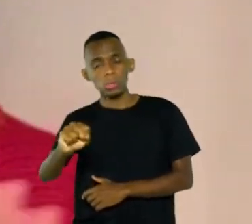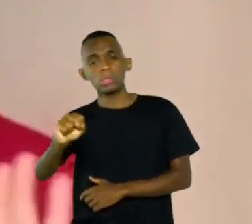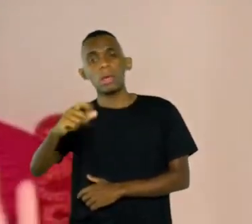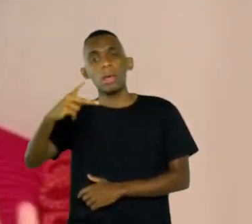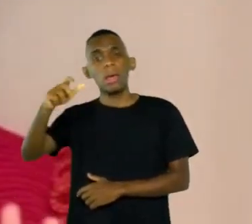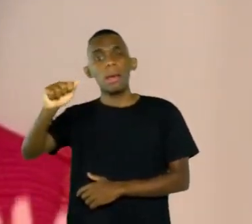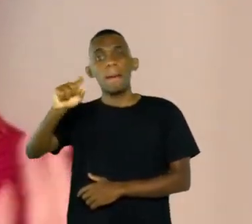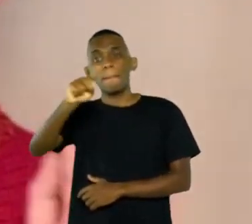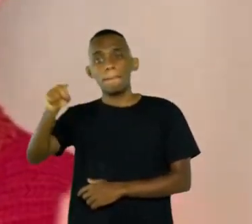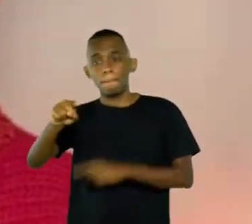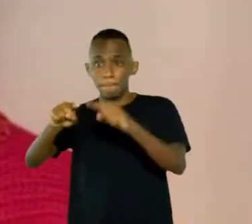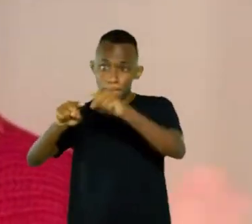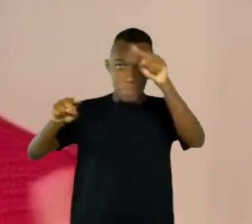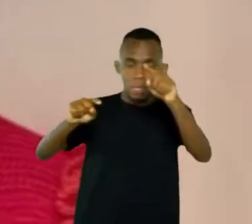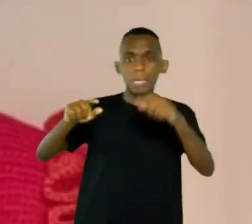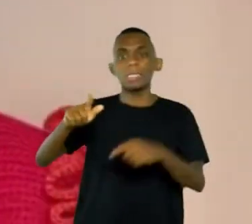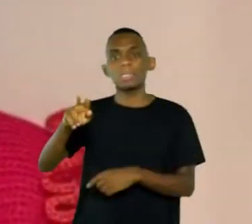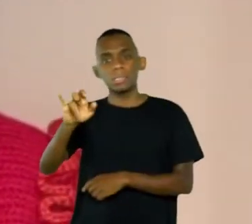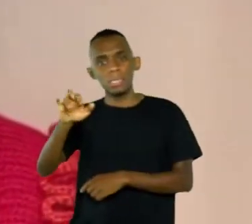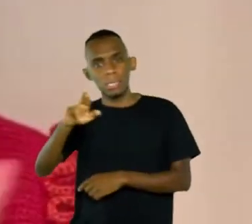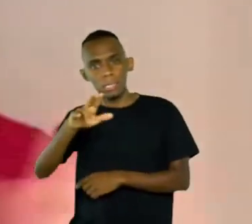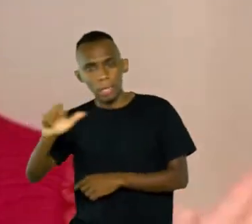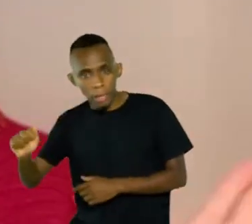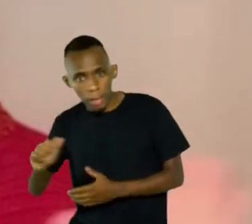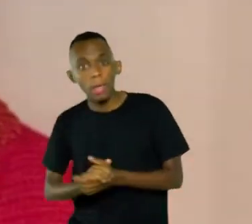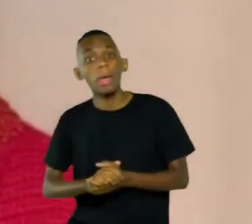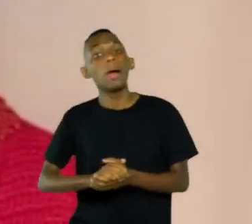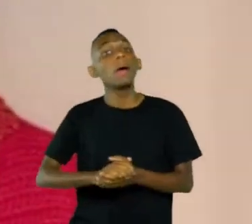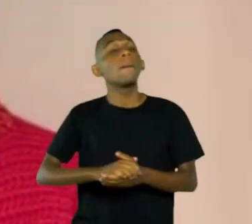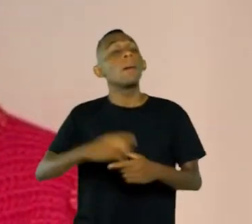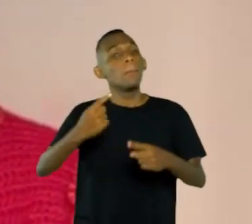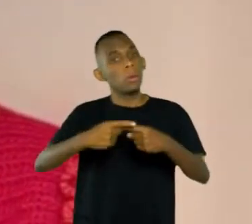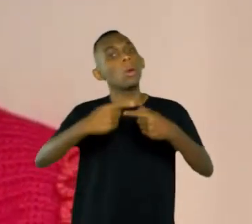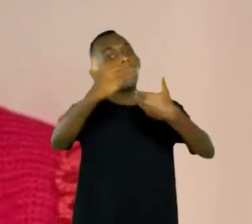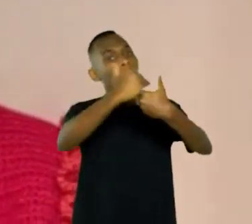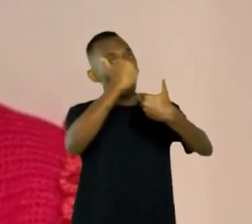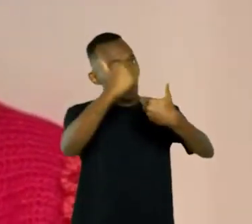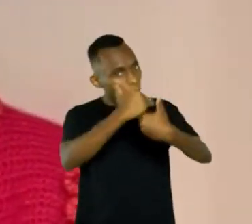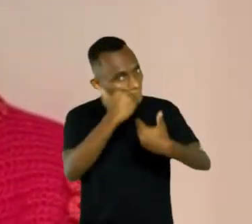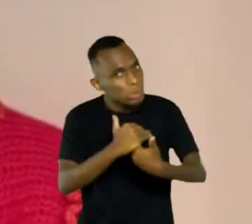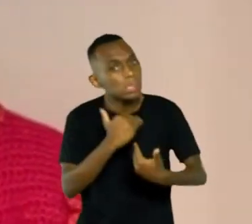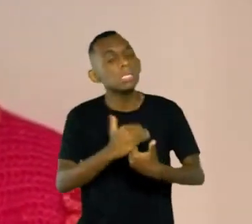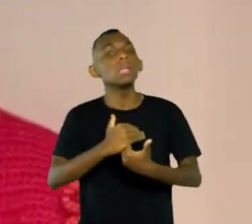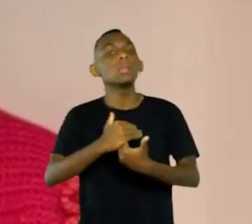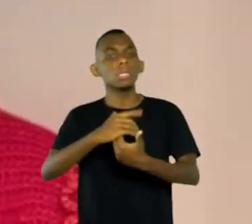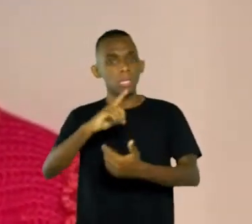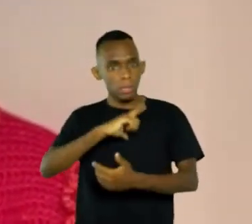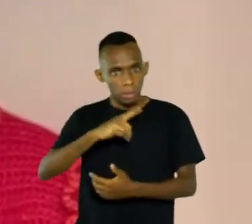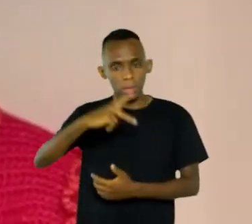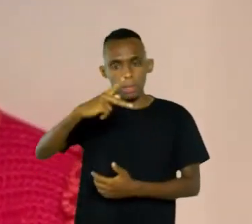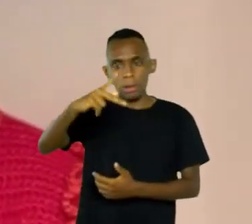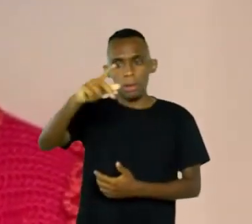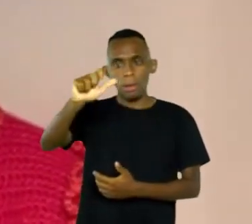uma recomendação da numerologia, que é esse acento grave, que eu digo que